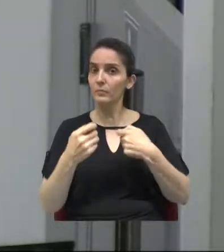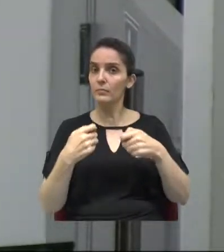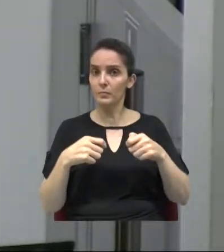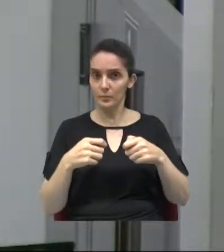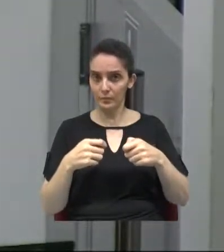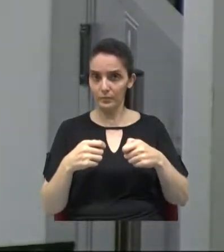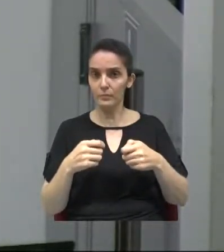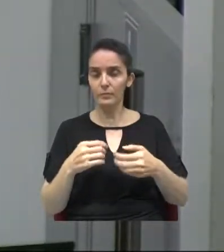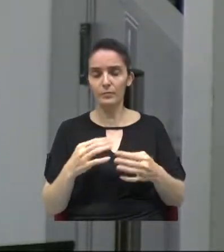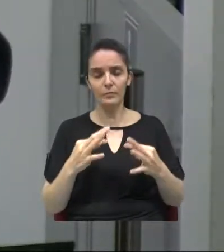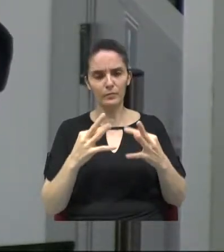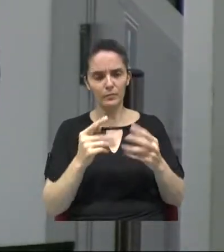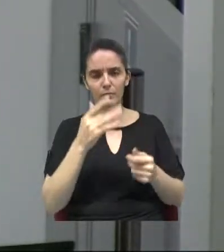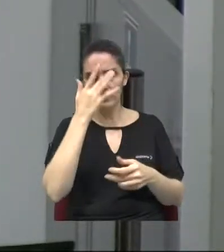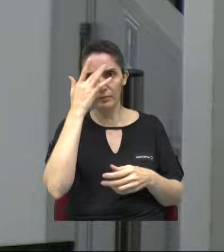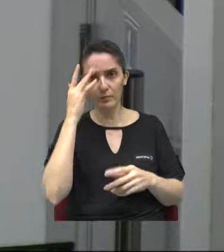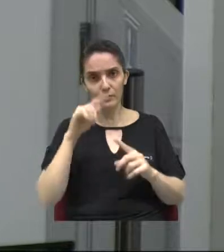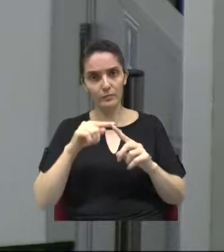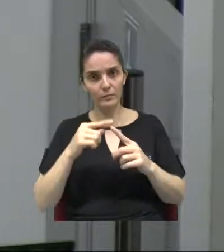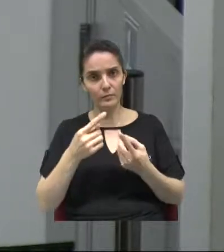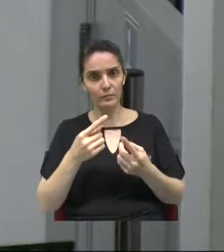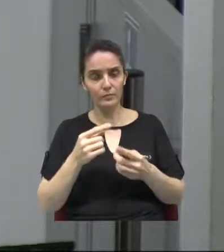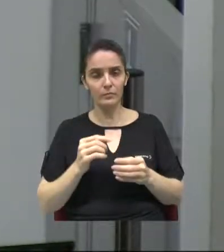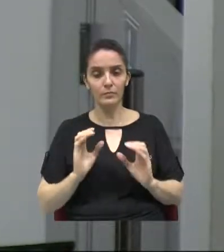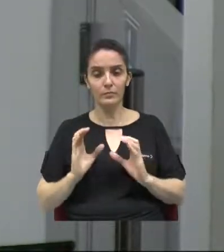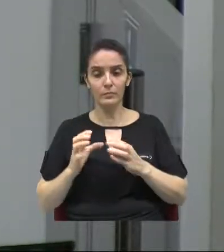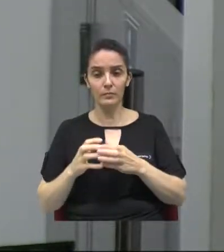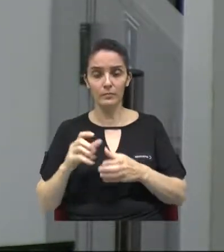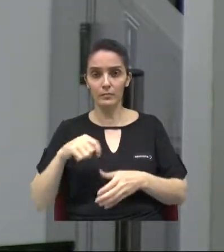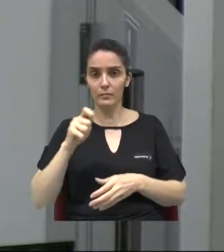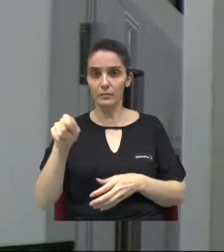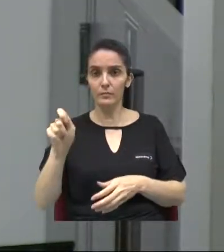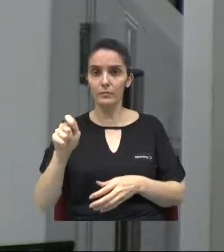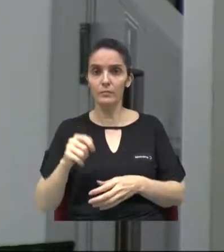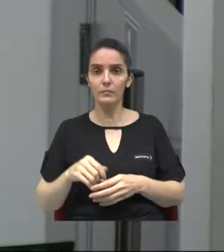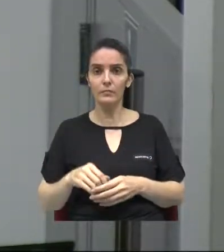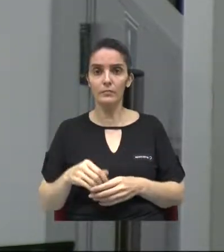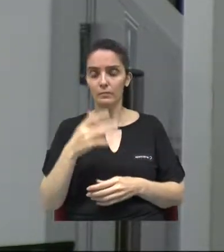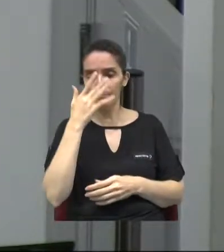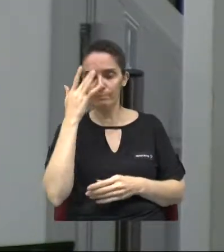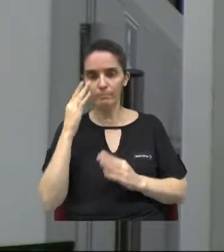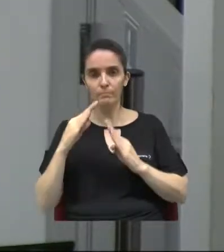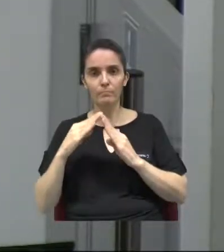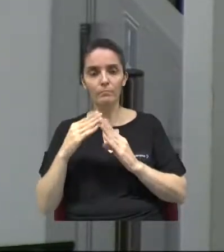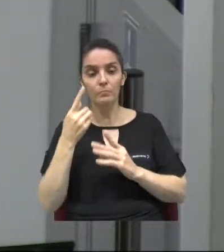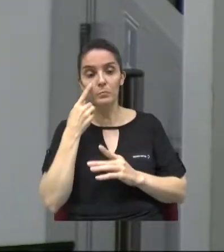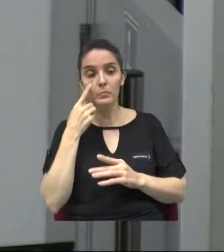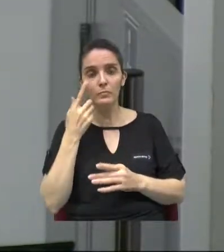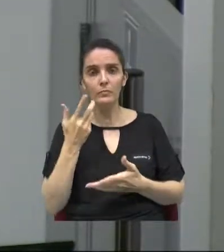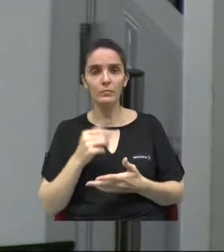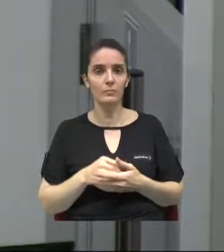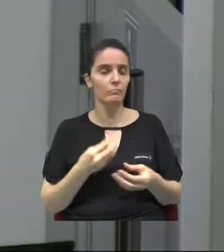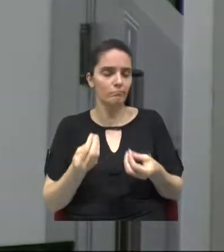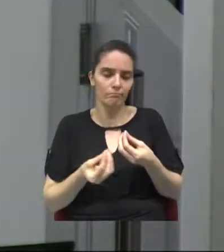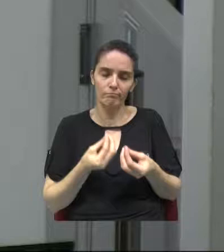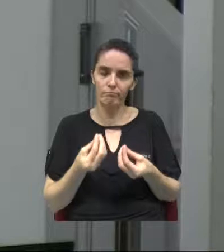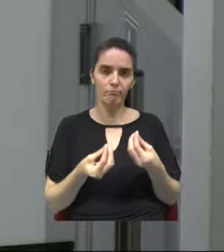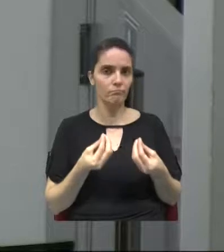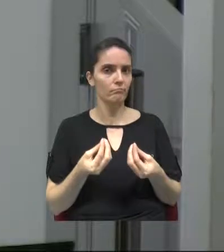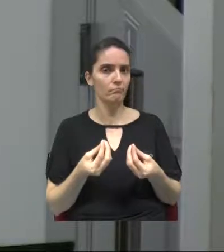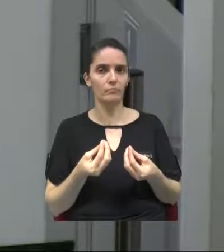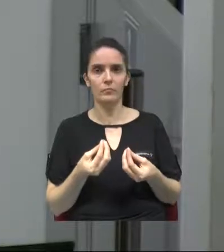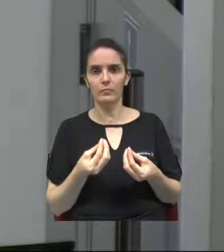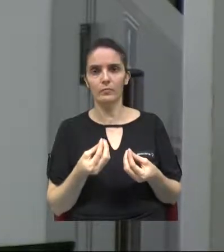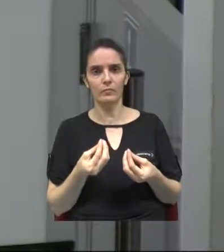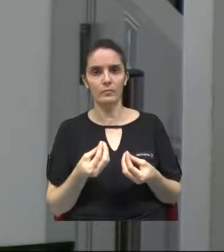as atividades, mas um conselho de associação de moradores para acompanhar de perto esse tipo de coisa. Não vai dar para inibir